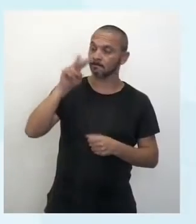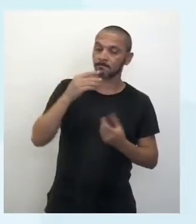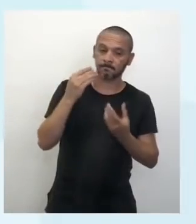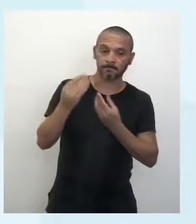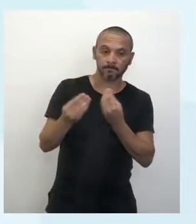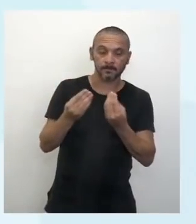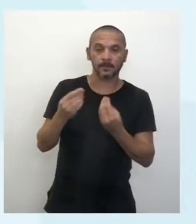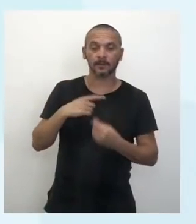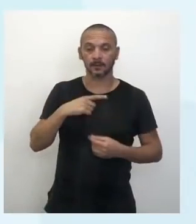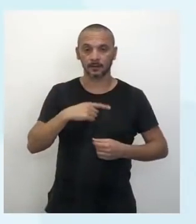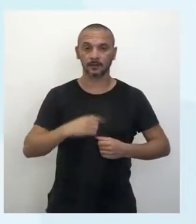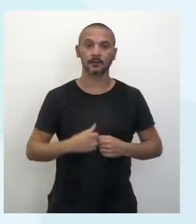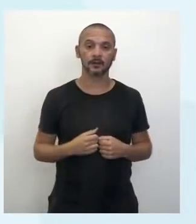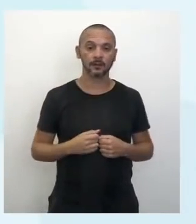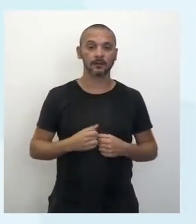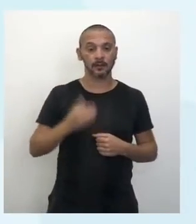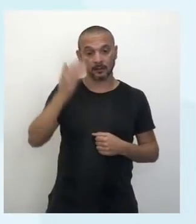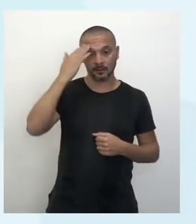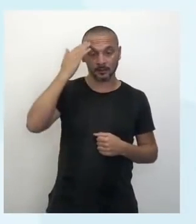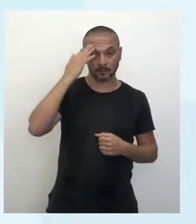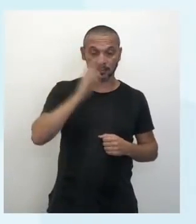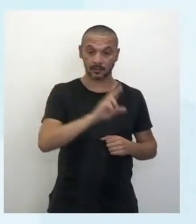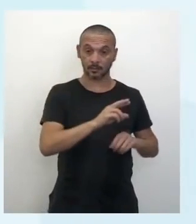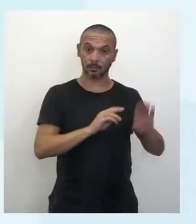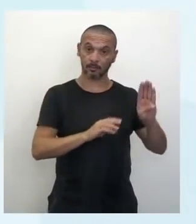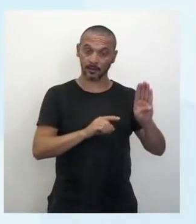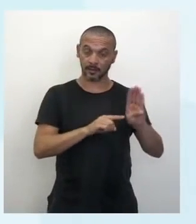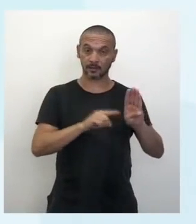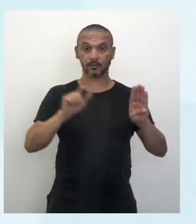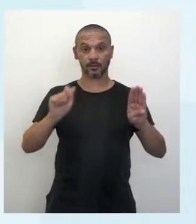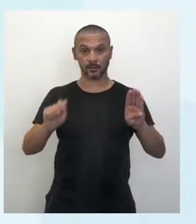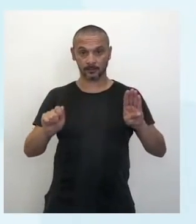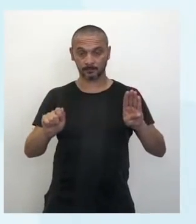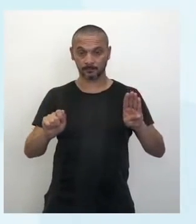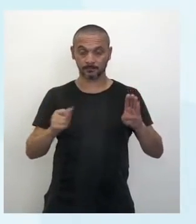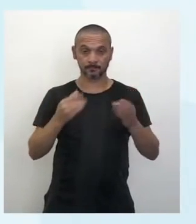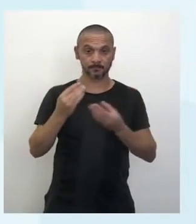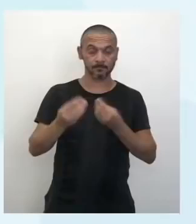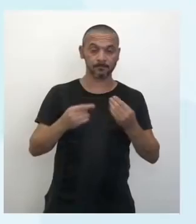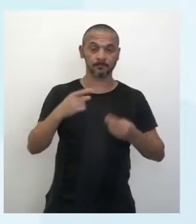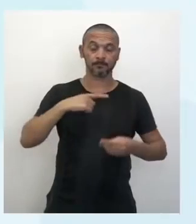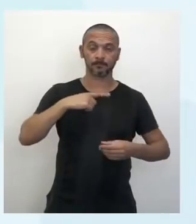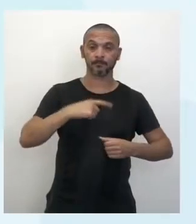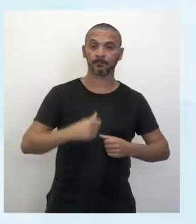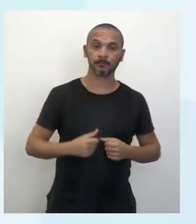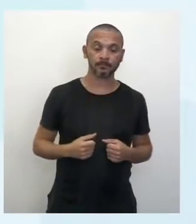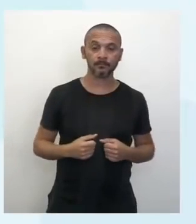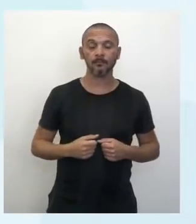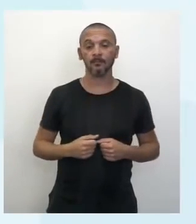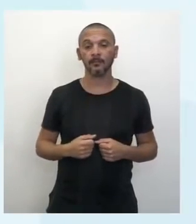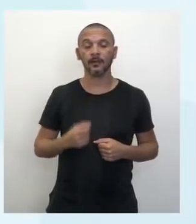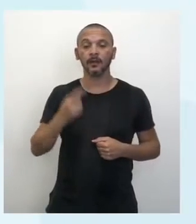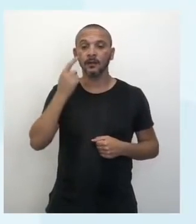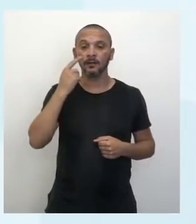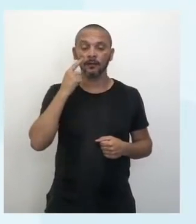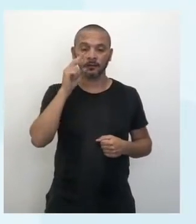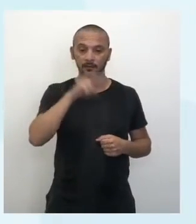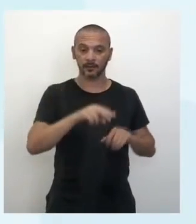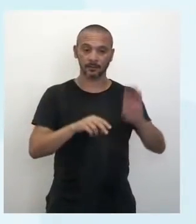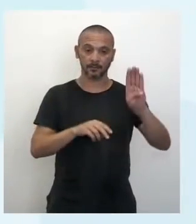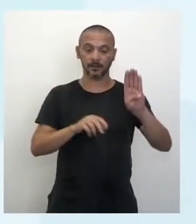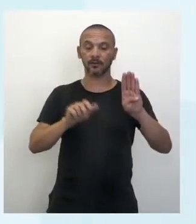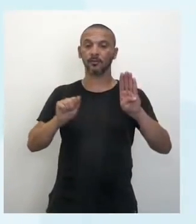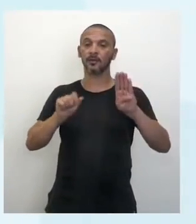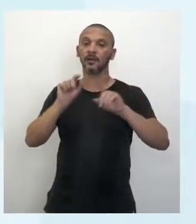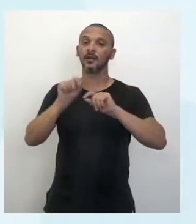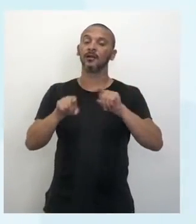ordem que ele quer, tá bom? Ele quer saber a razão do B sobre o A. Olha aqui, ó, B sobre A. Então, quando você olha para o B sobre A, a